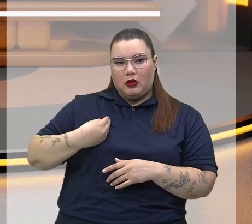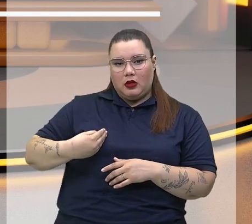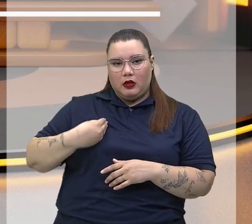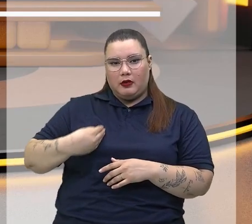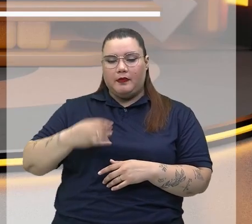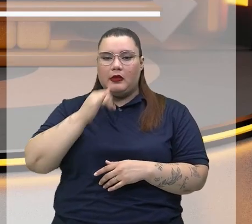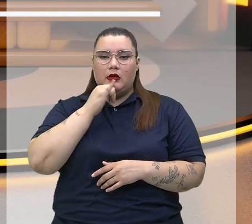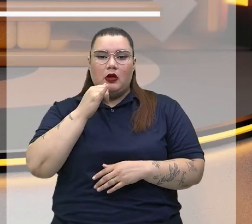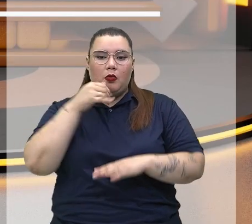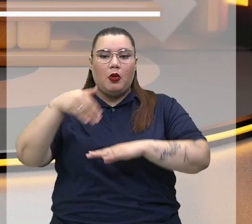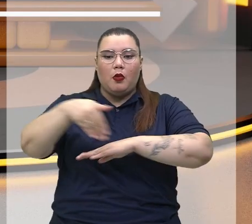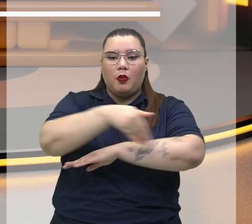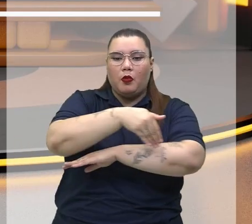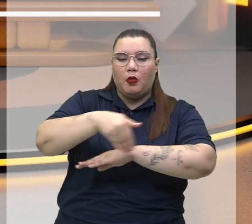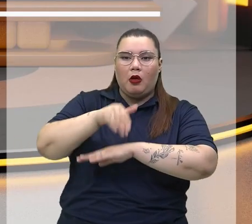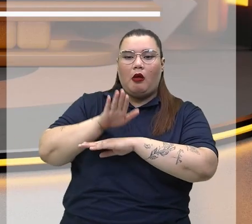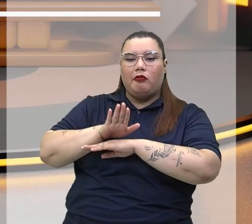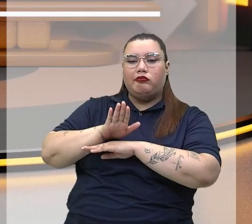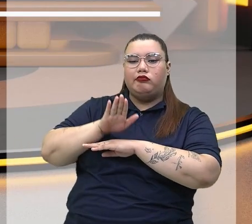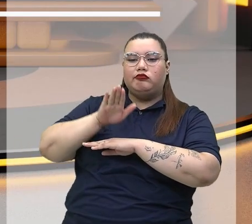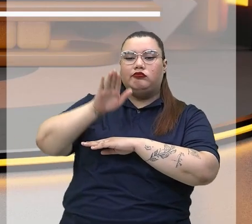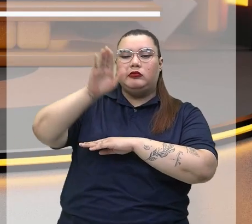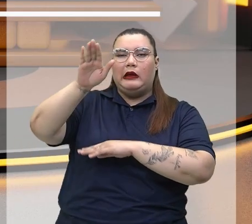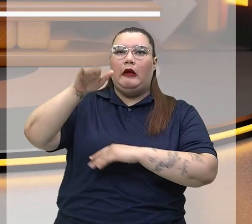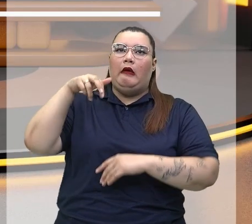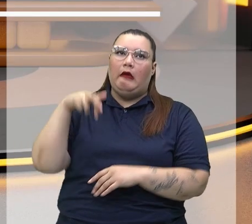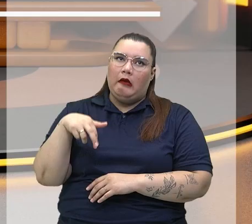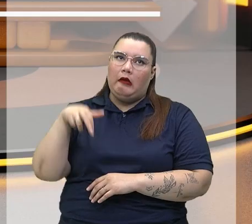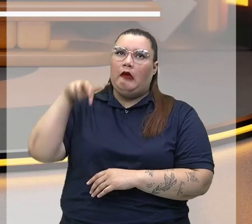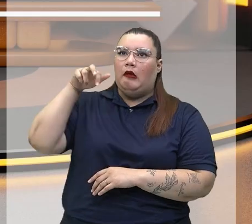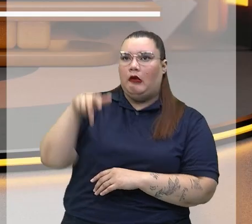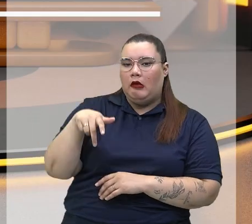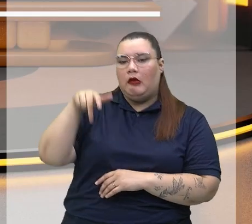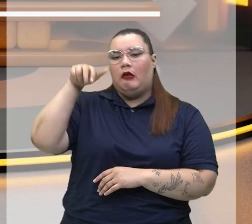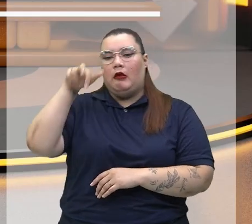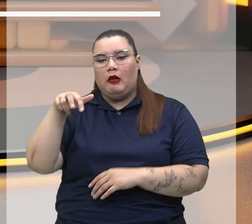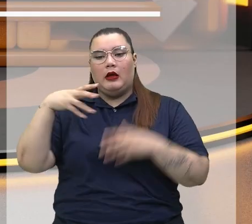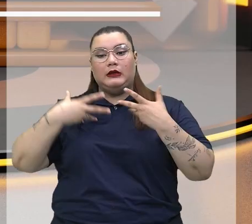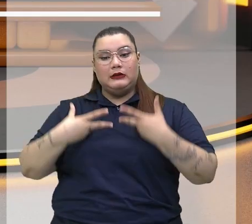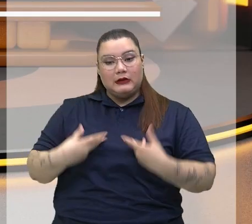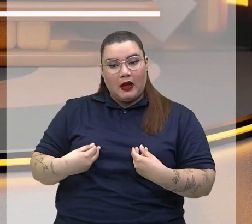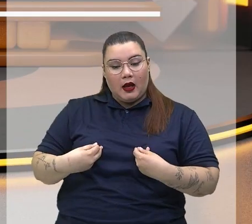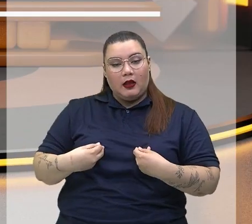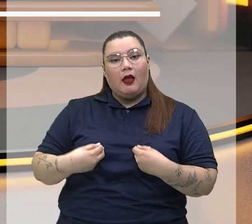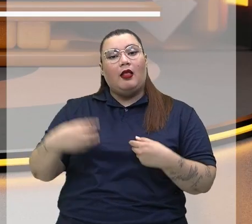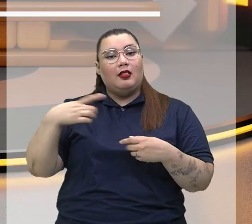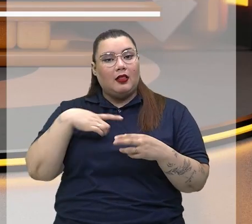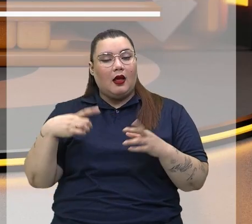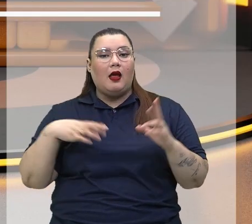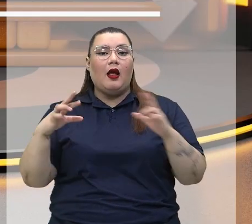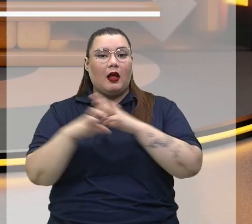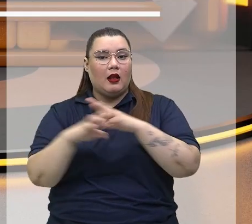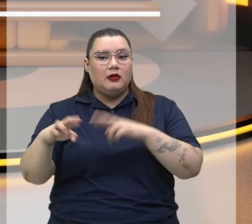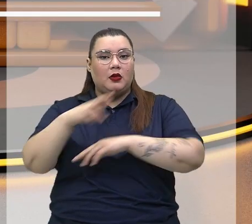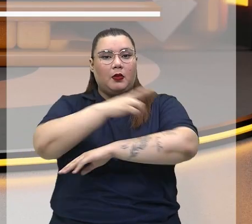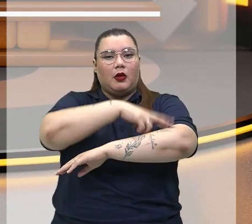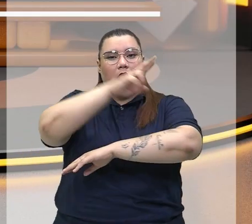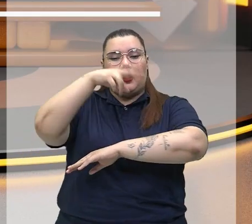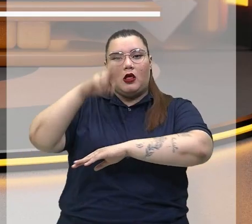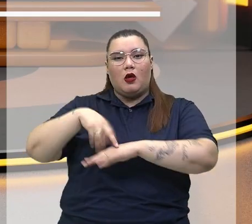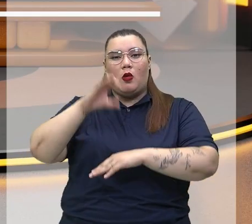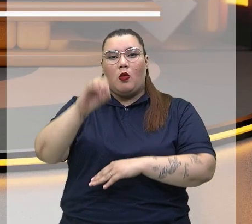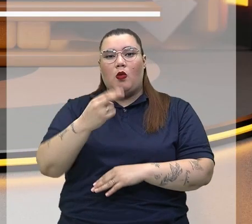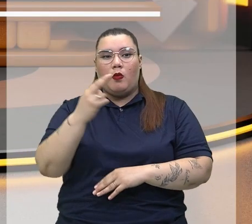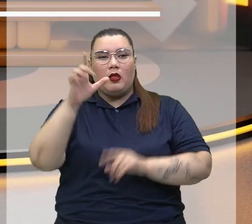sobe uma ladeira cansativa, nós estamos interagindo com o relevo. Quando você vê uma enchente